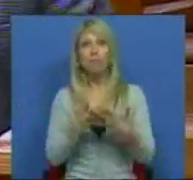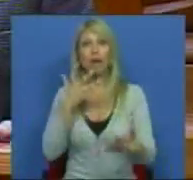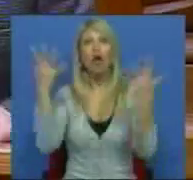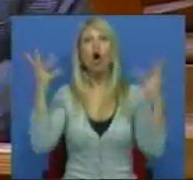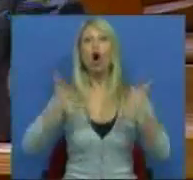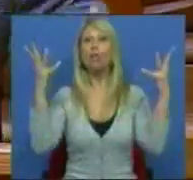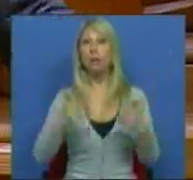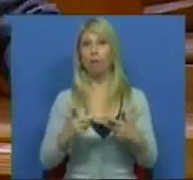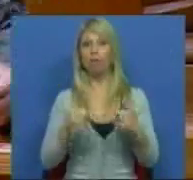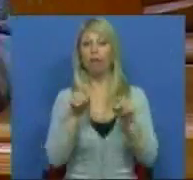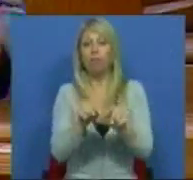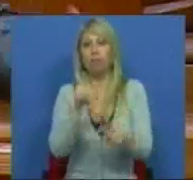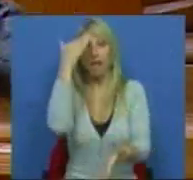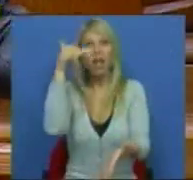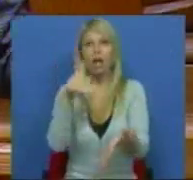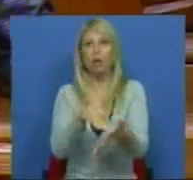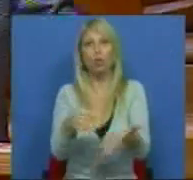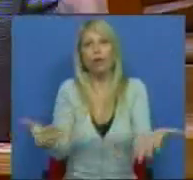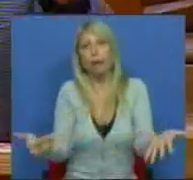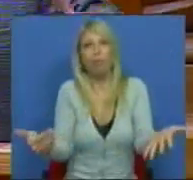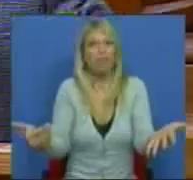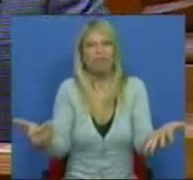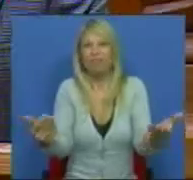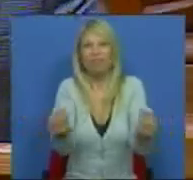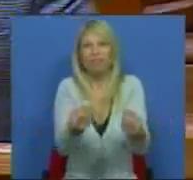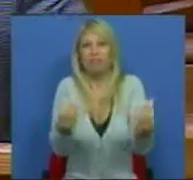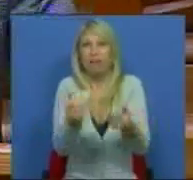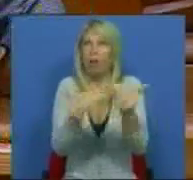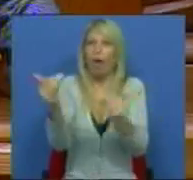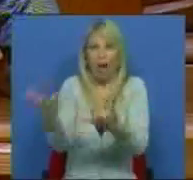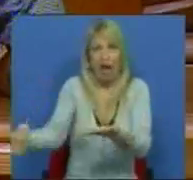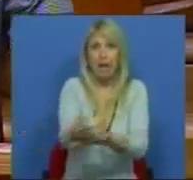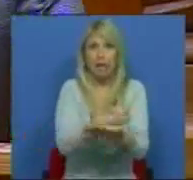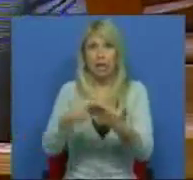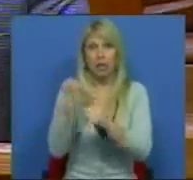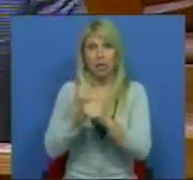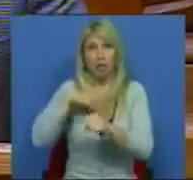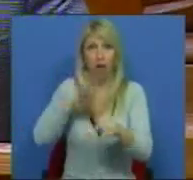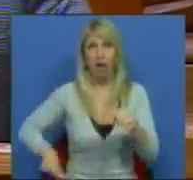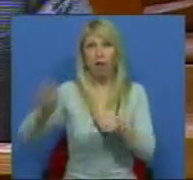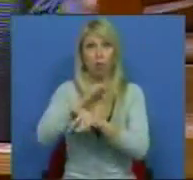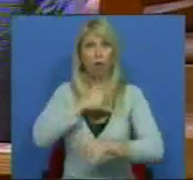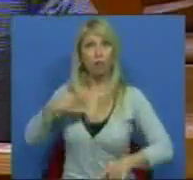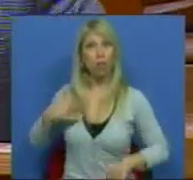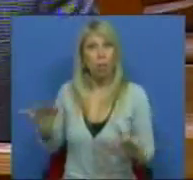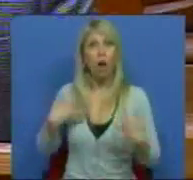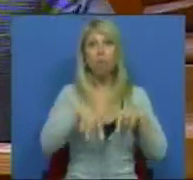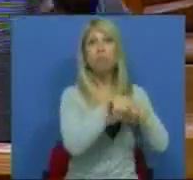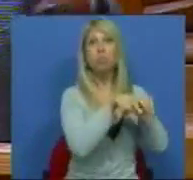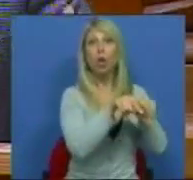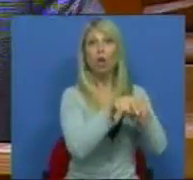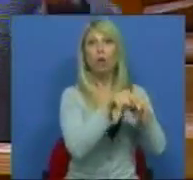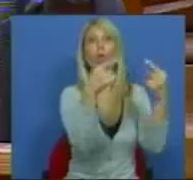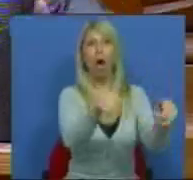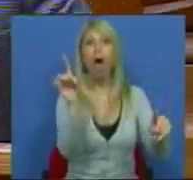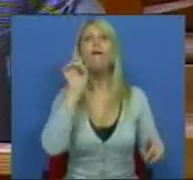orçamental, esse efeito é insignificante nas receitas do Serviço Nacional de Saúde e, do ponto de vista político, ele tem